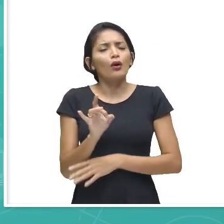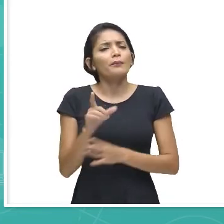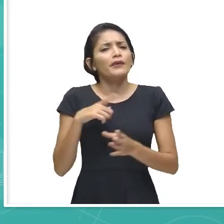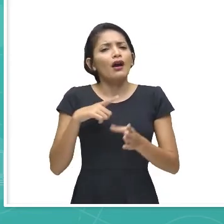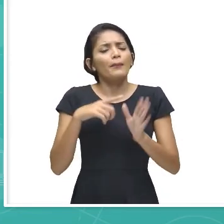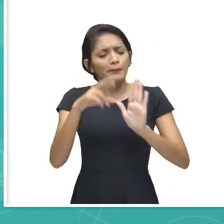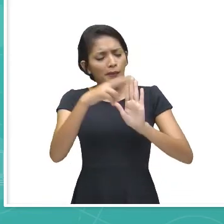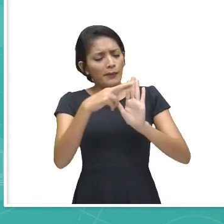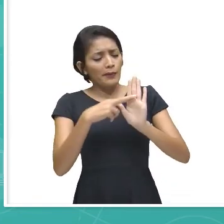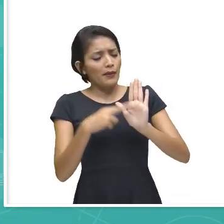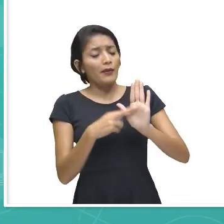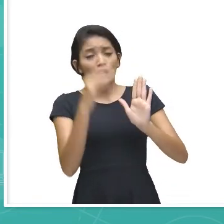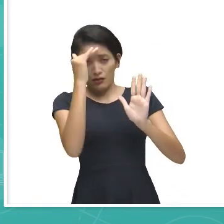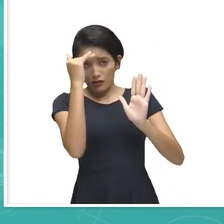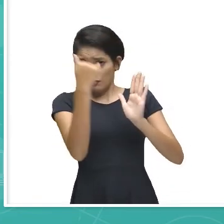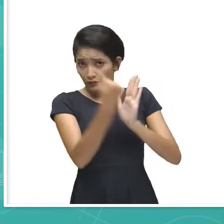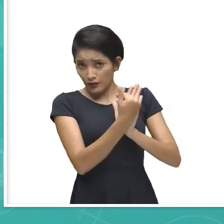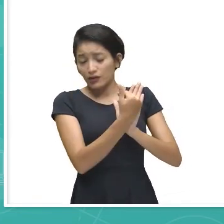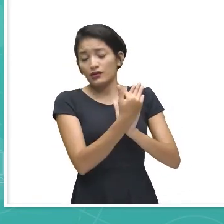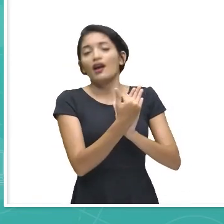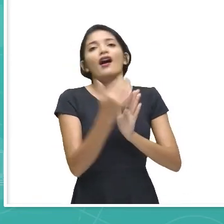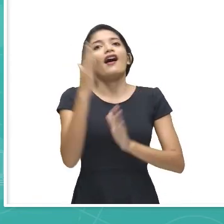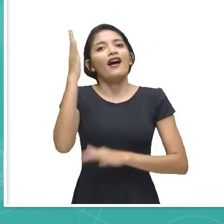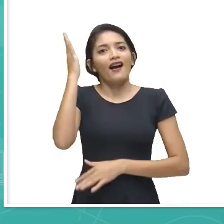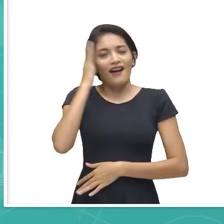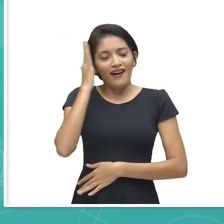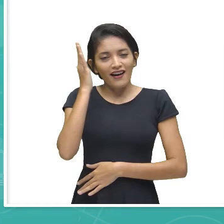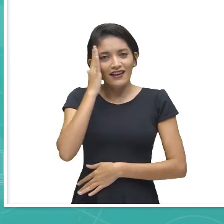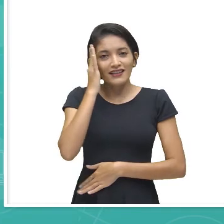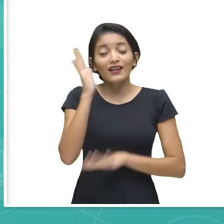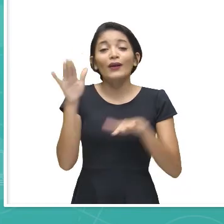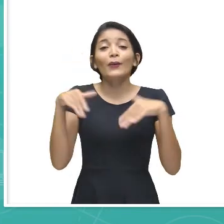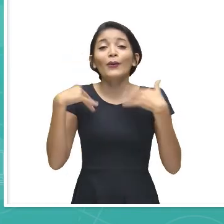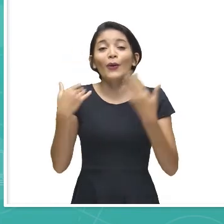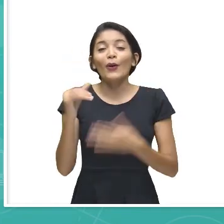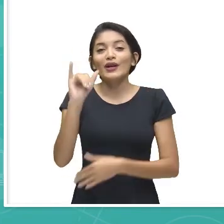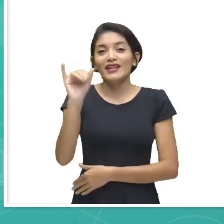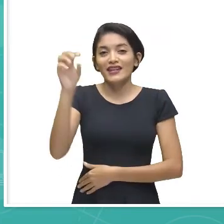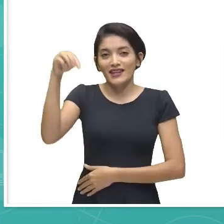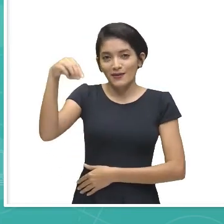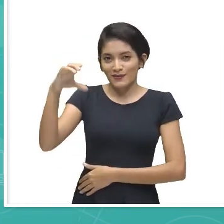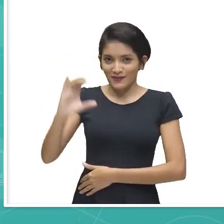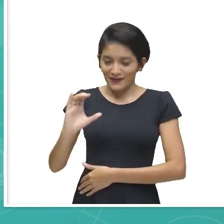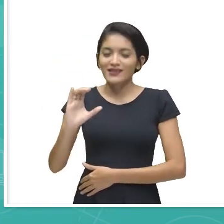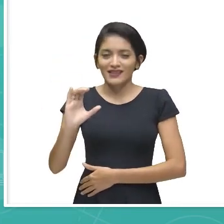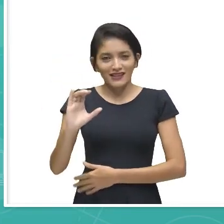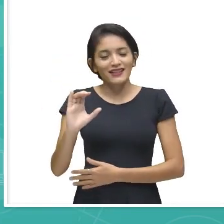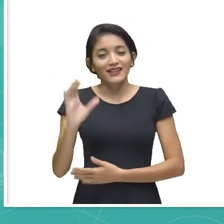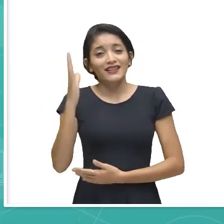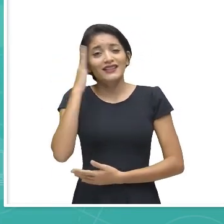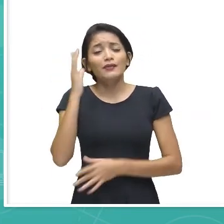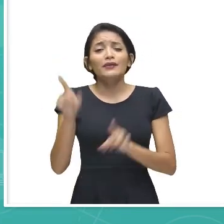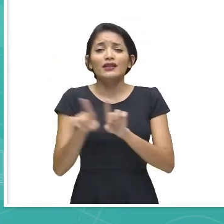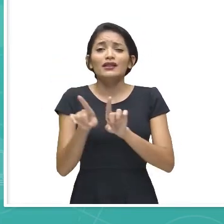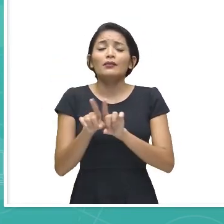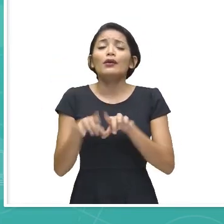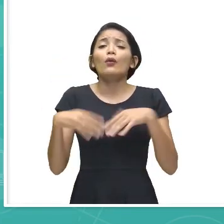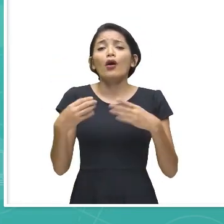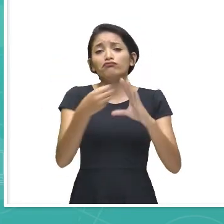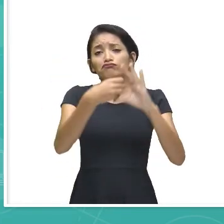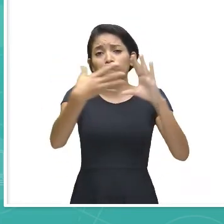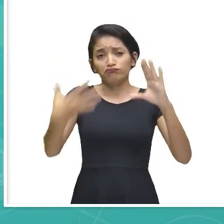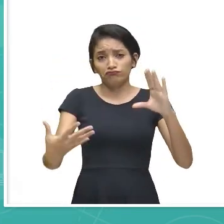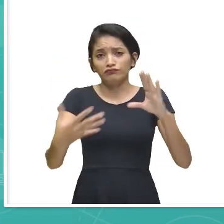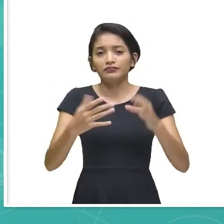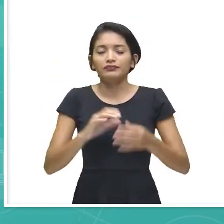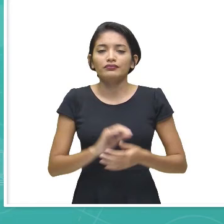instruções direitinho que você vai descobrir qual é o seu IMC e vai saber aí qual é a sua classificação.